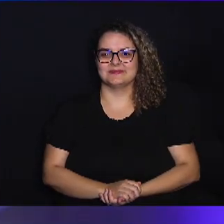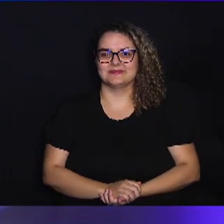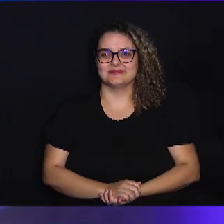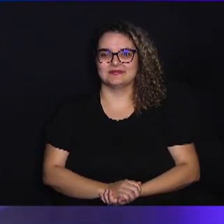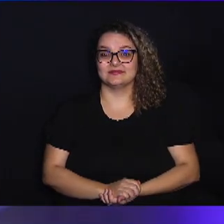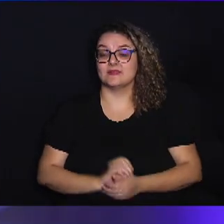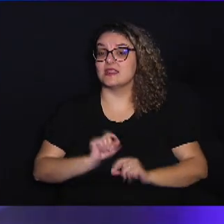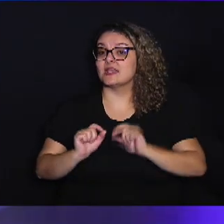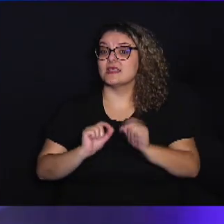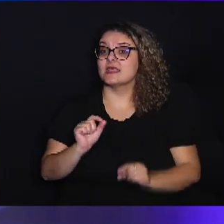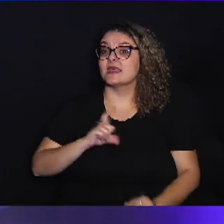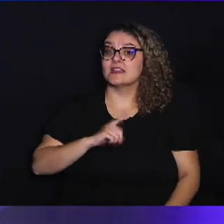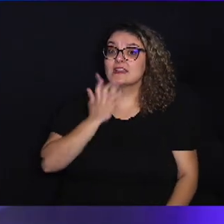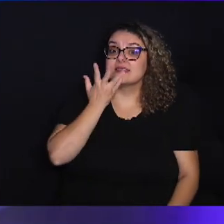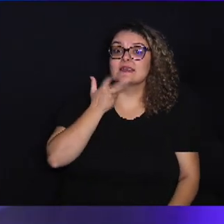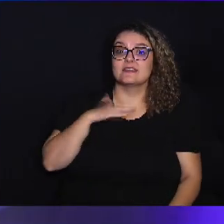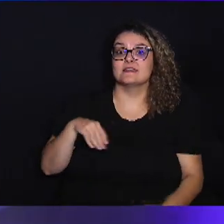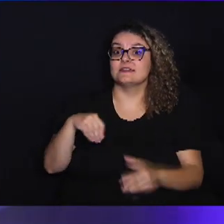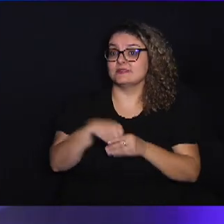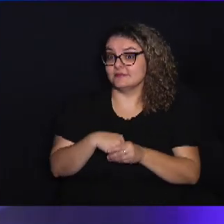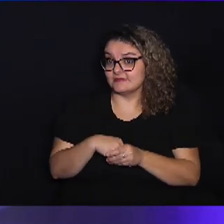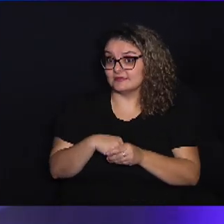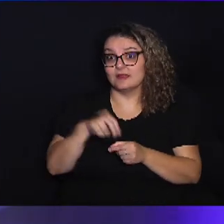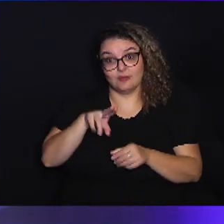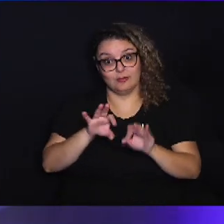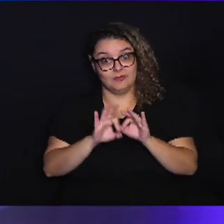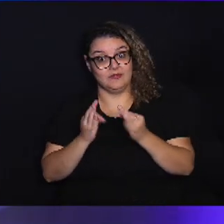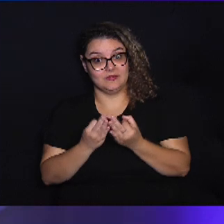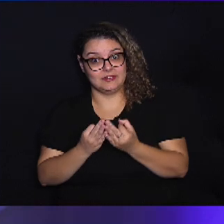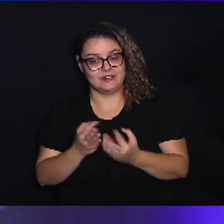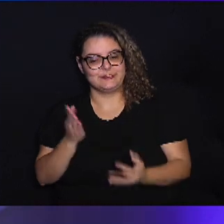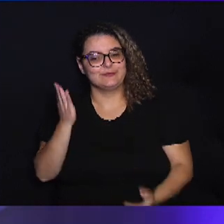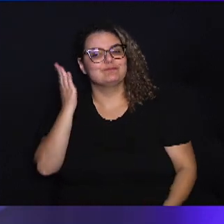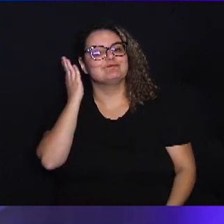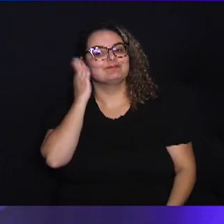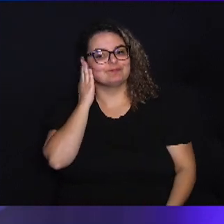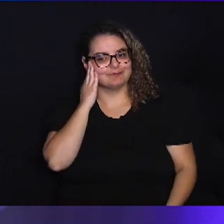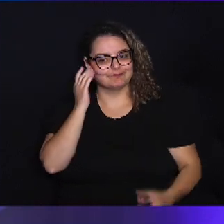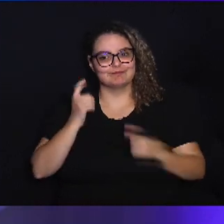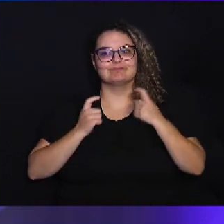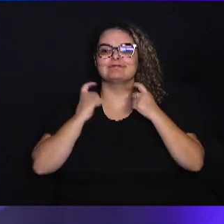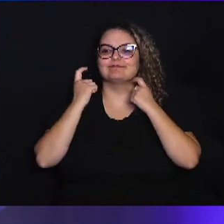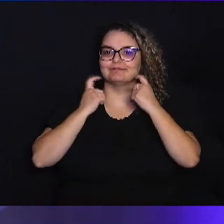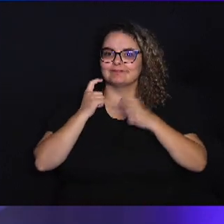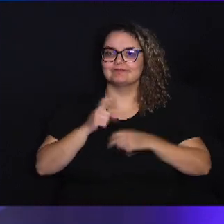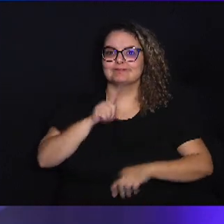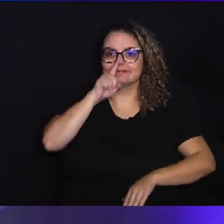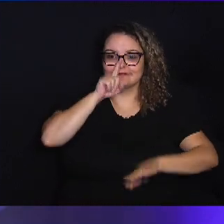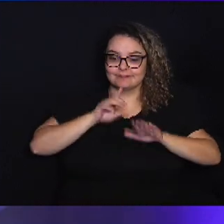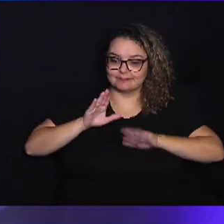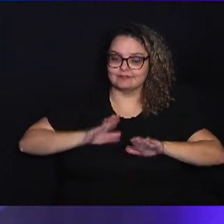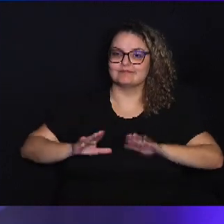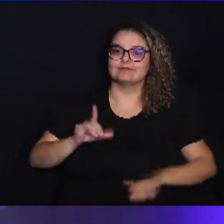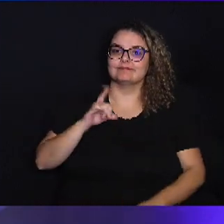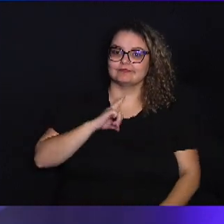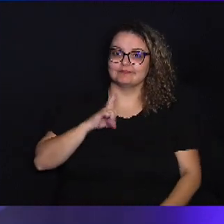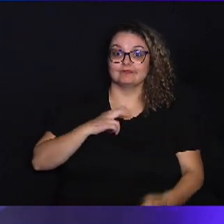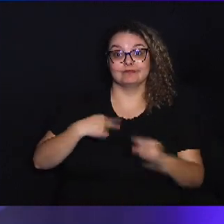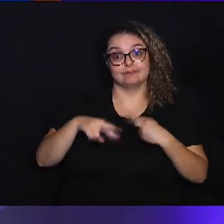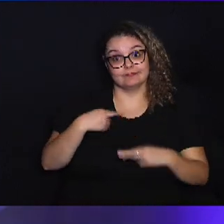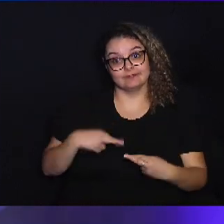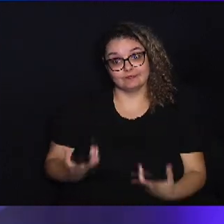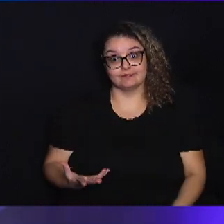Quem tem criança em casa ou na família sabe da preocupação, os cuidados que tem que ter em relação